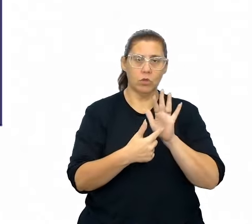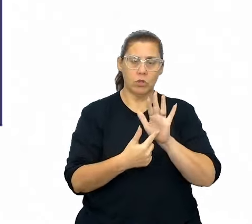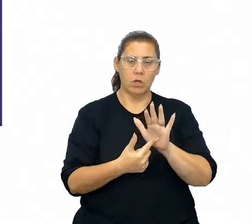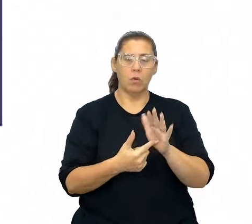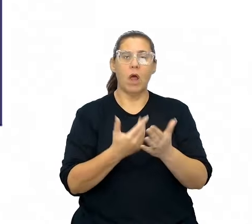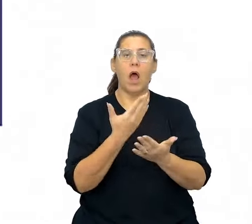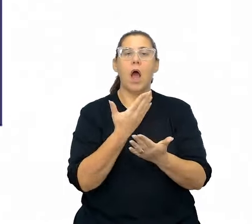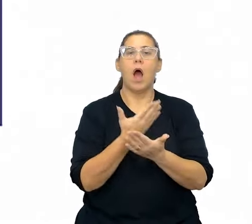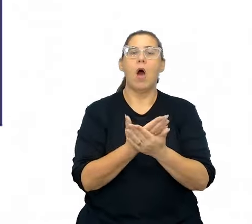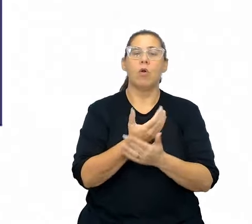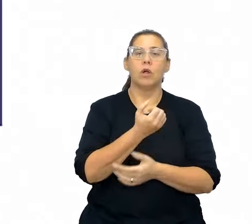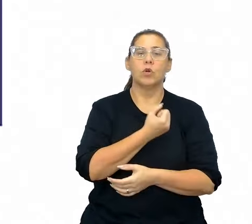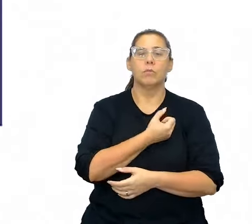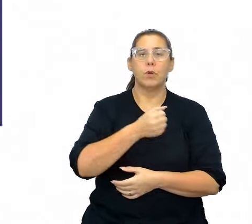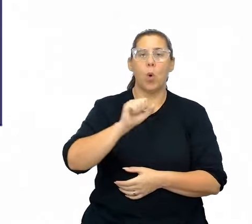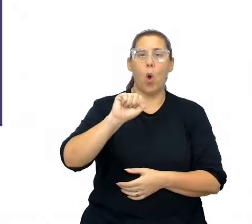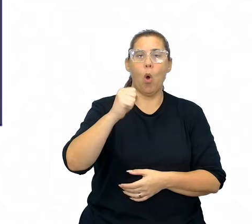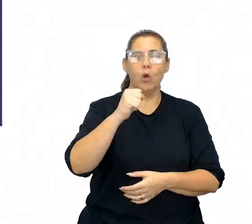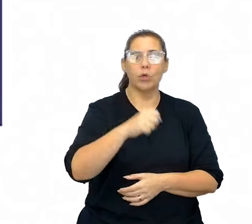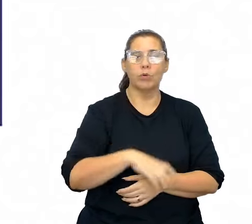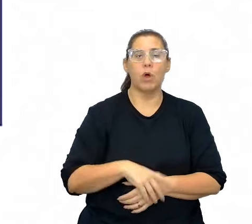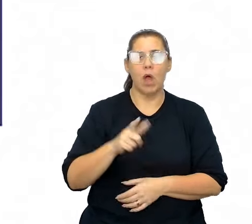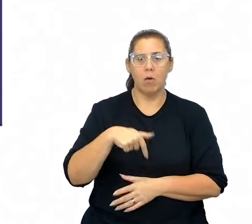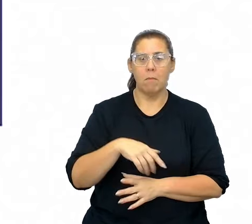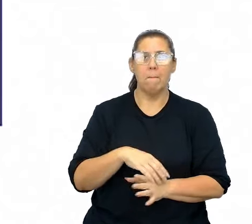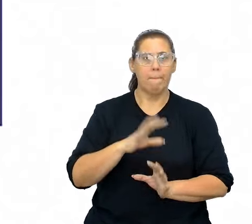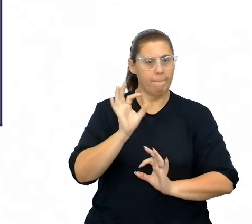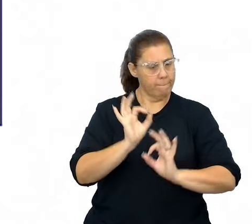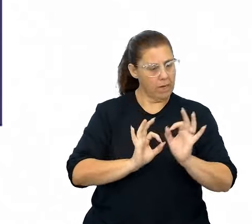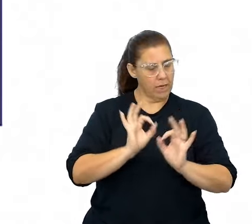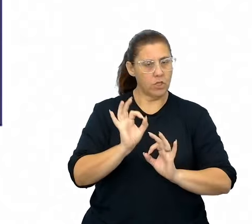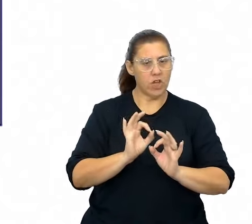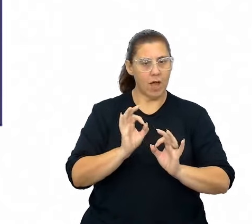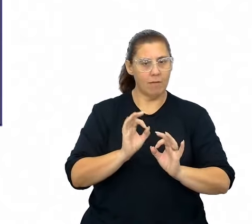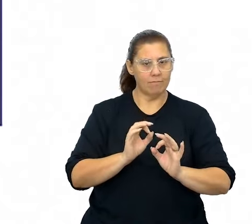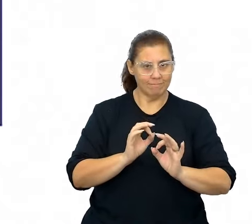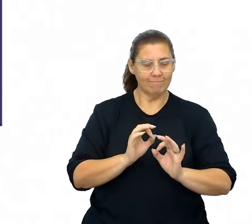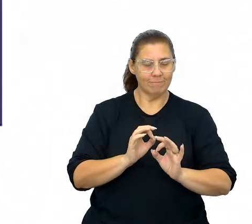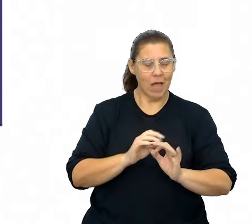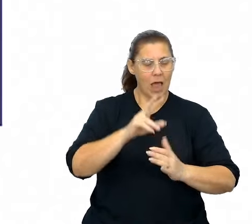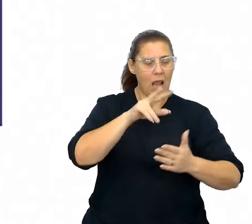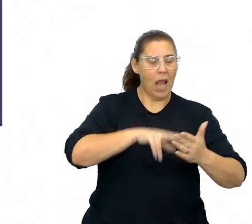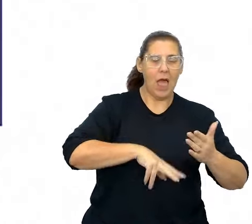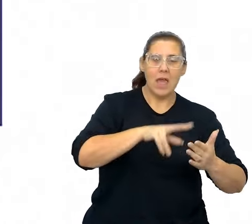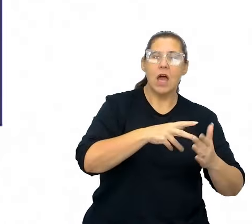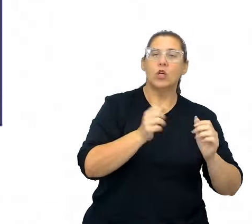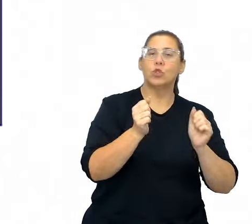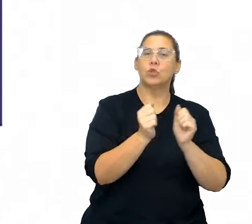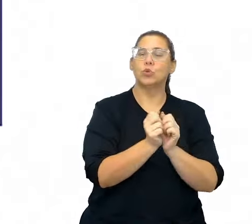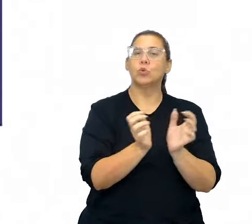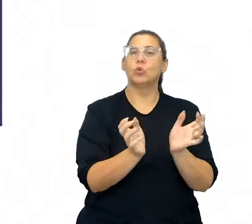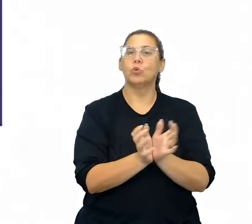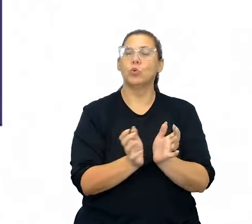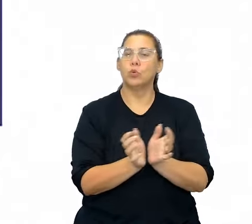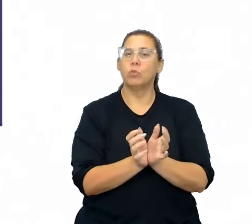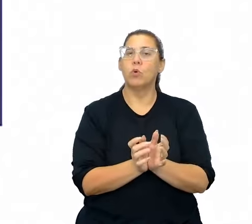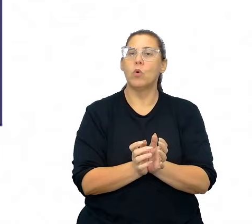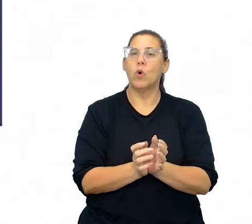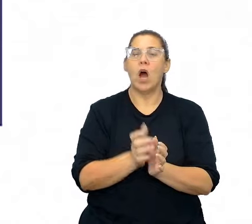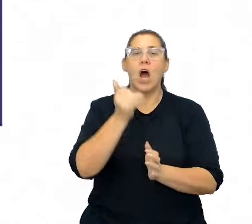para a aula 8 é o planejamento. Releiam para a turma a lenda que